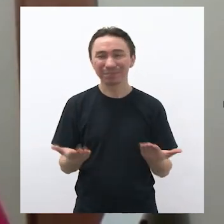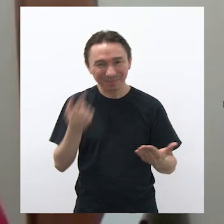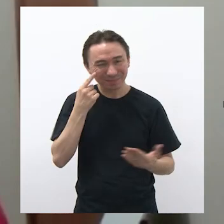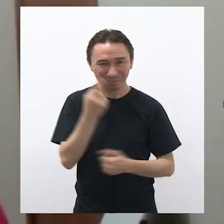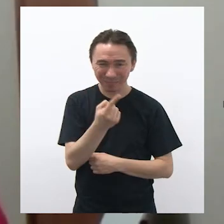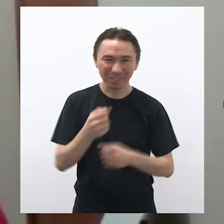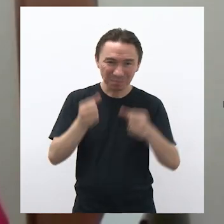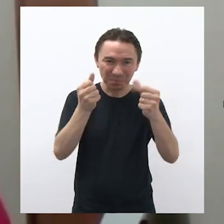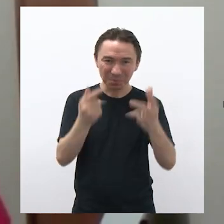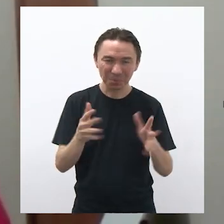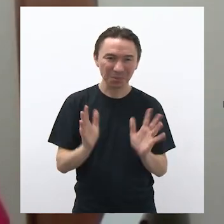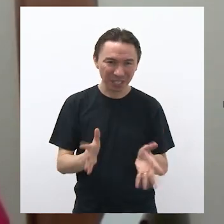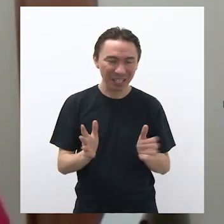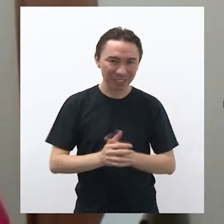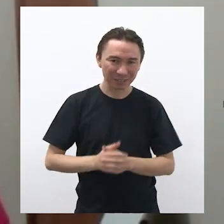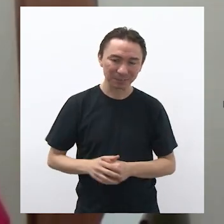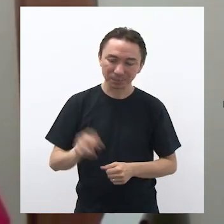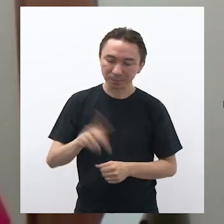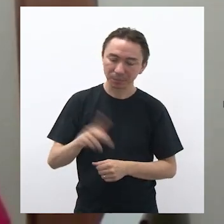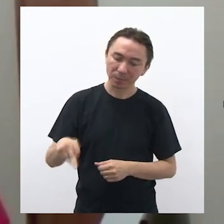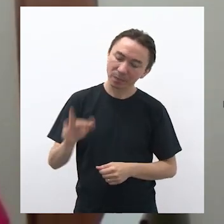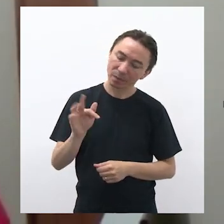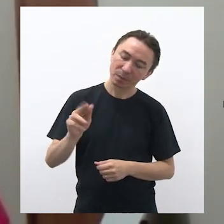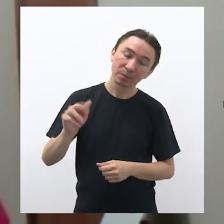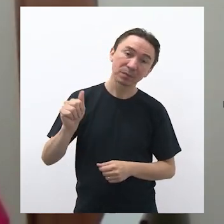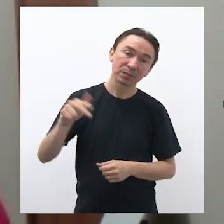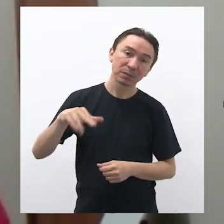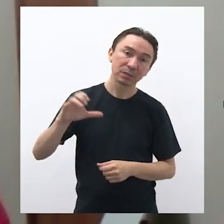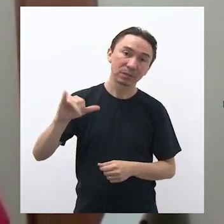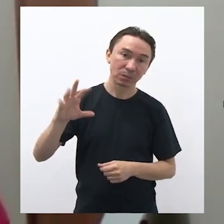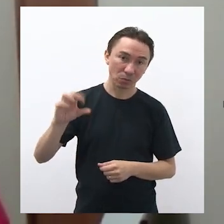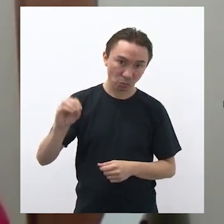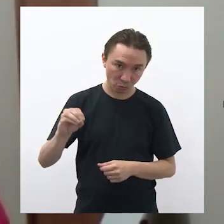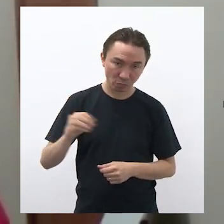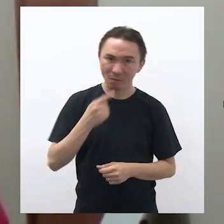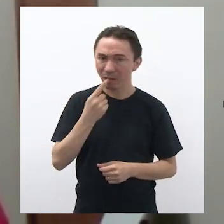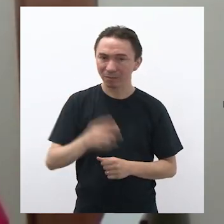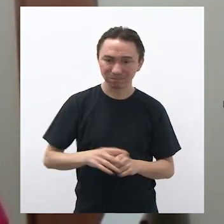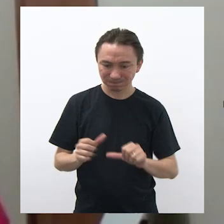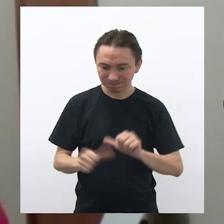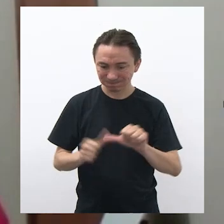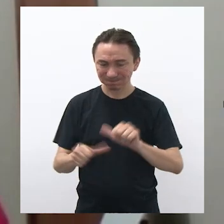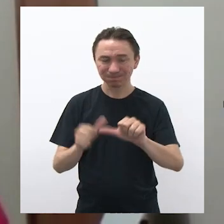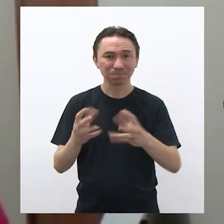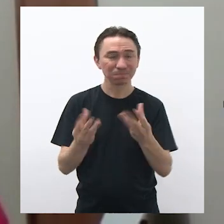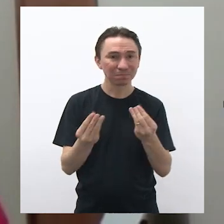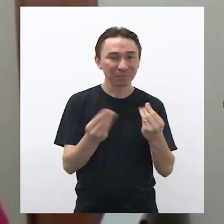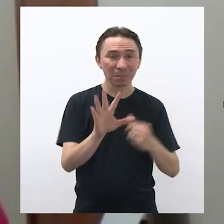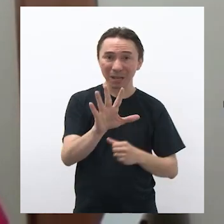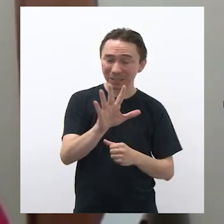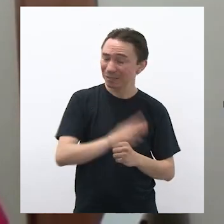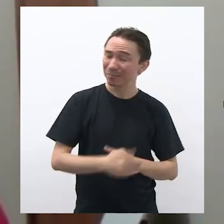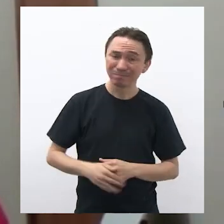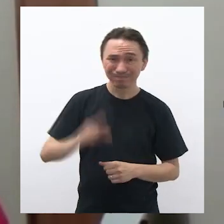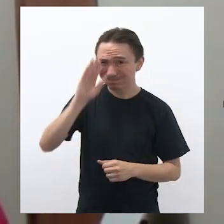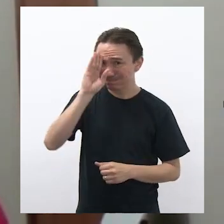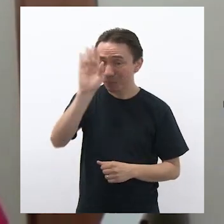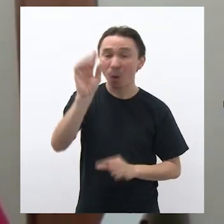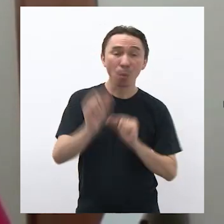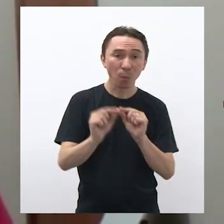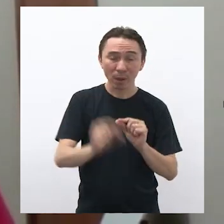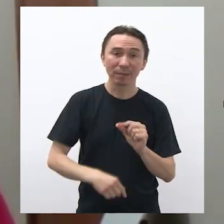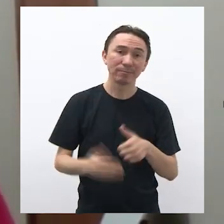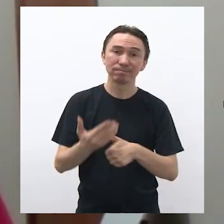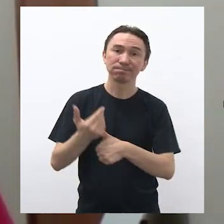no começo. O professor Francisco comenta assim, muitas mudanças, mas a maior delas foi a tecnologia. Muitos comentando sobre